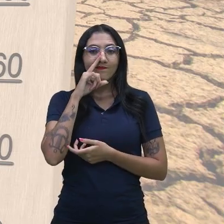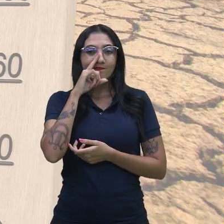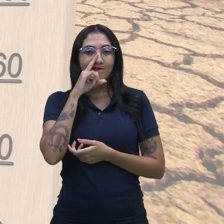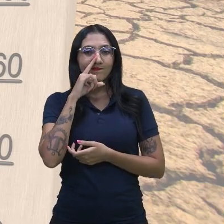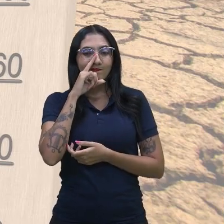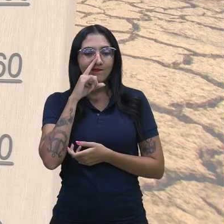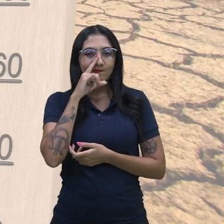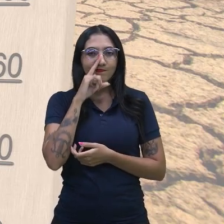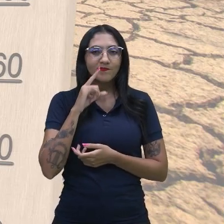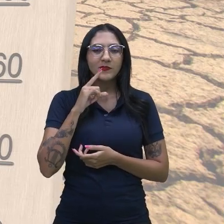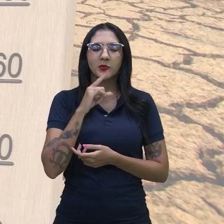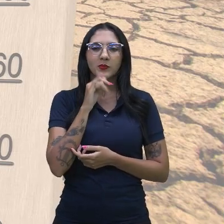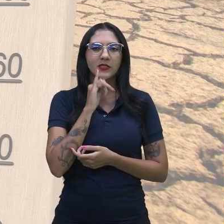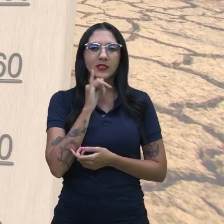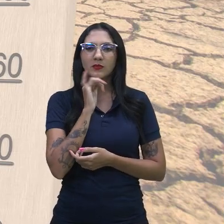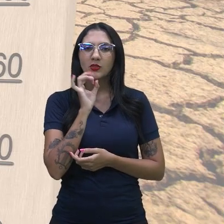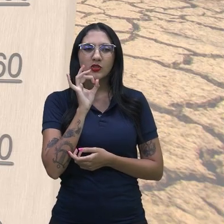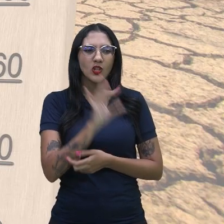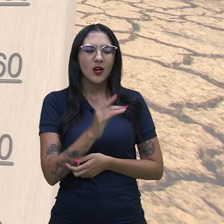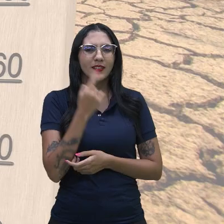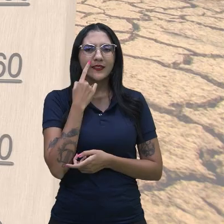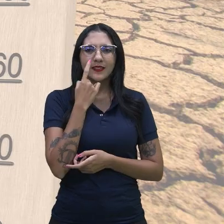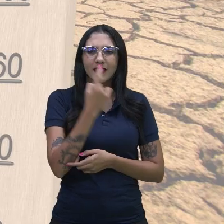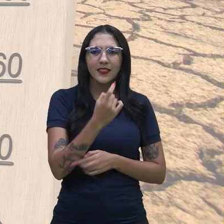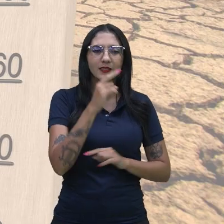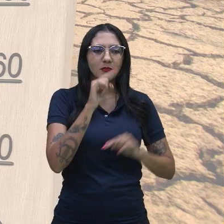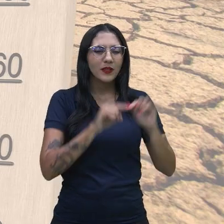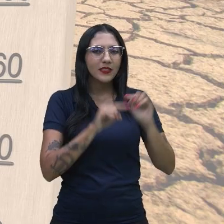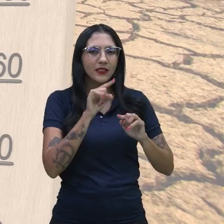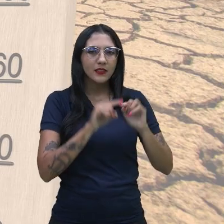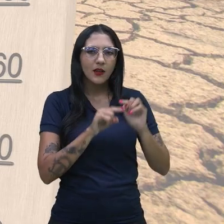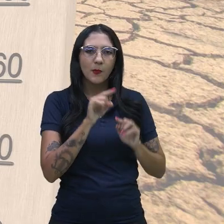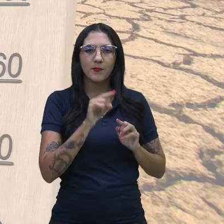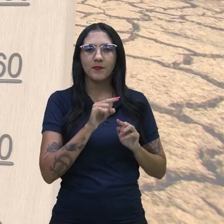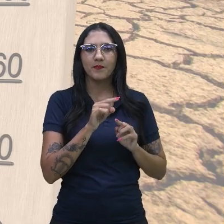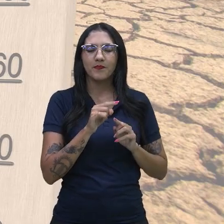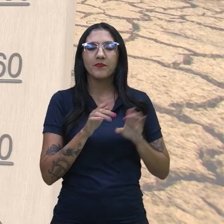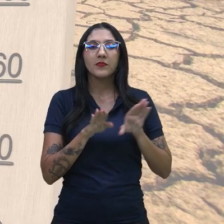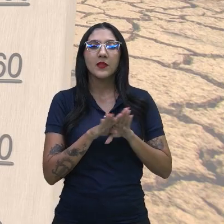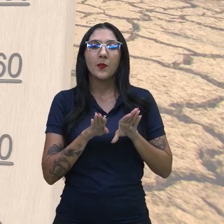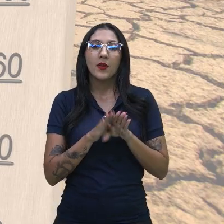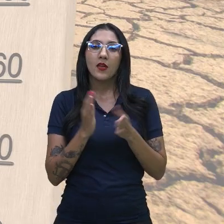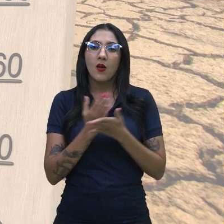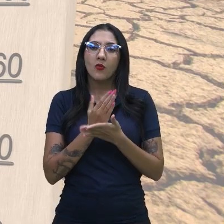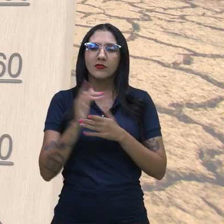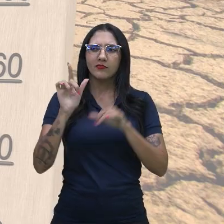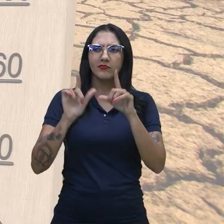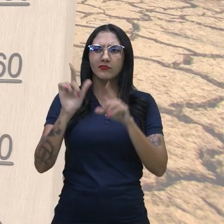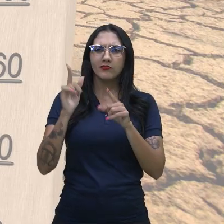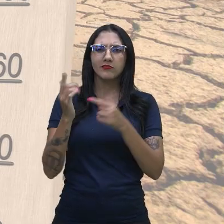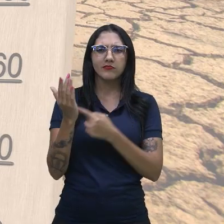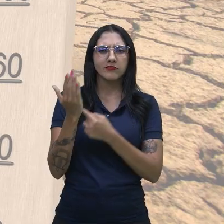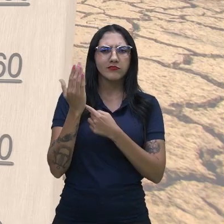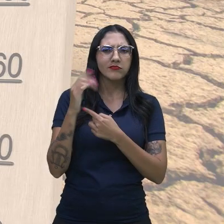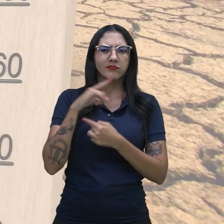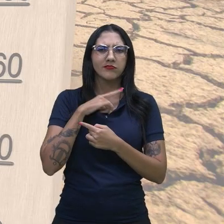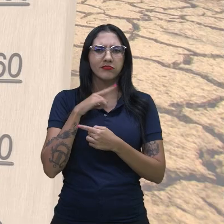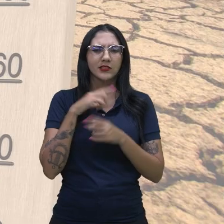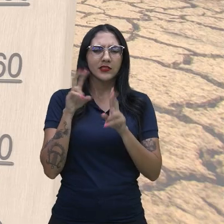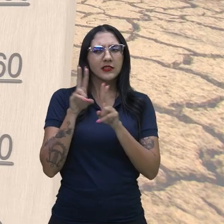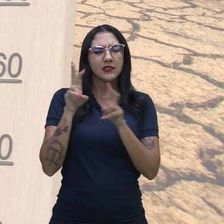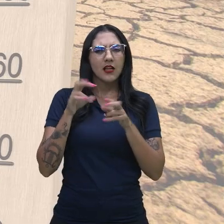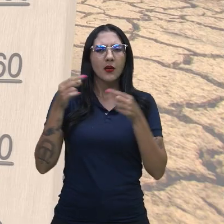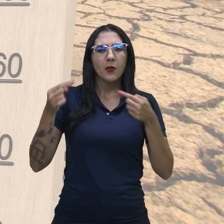em estoque, né? Inclusive, né, a ficção científica hoje já mostra um pouco isso, né, nos cinemas, alguns filmes,